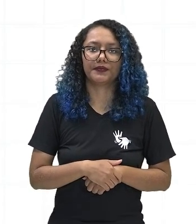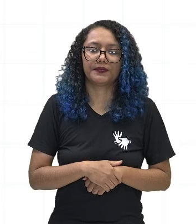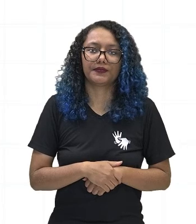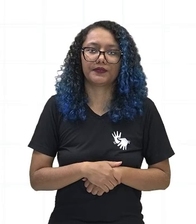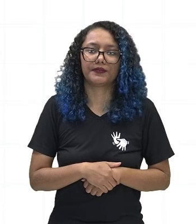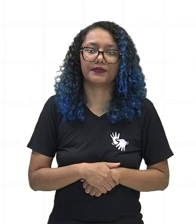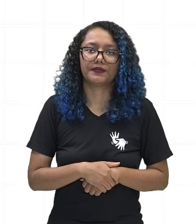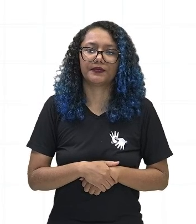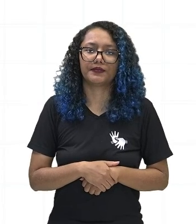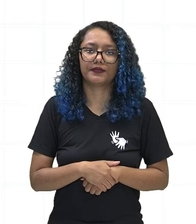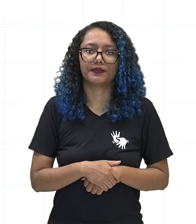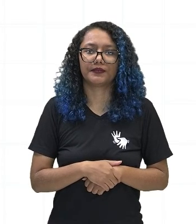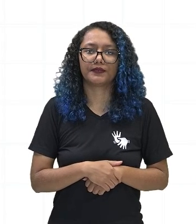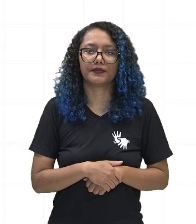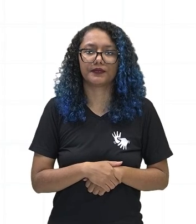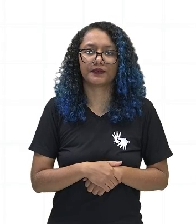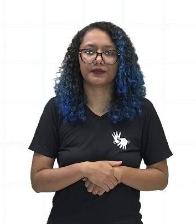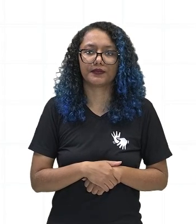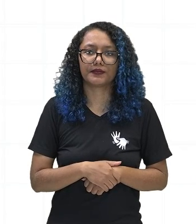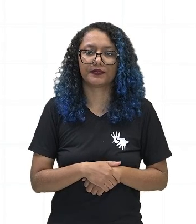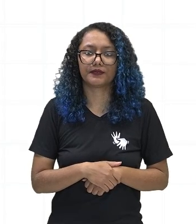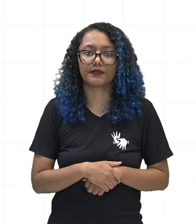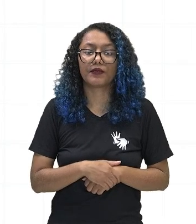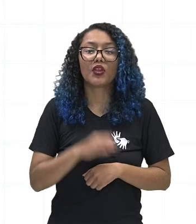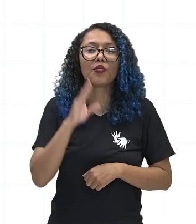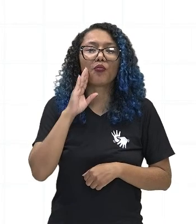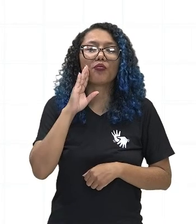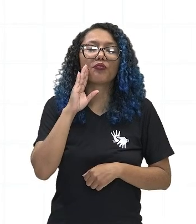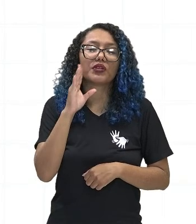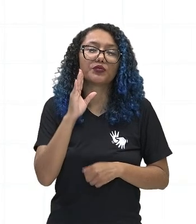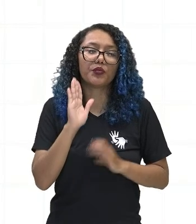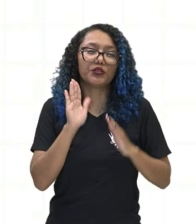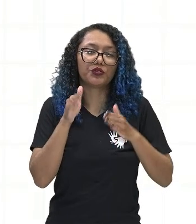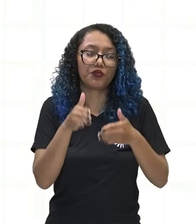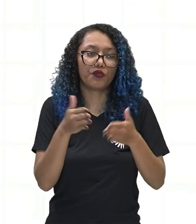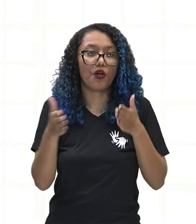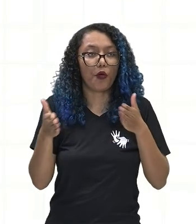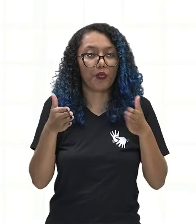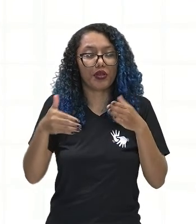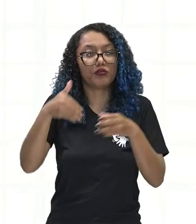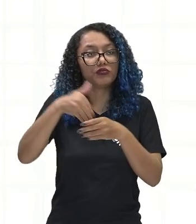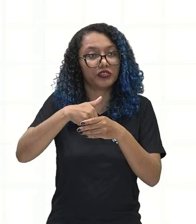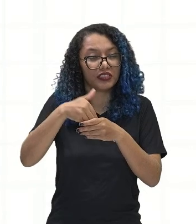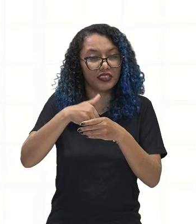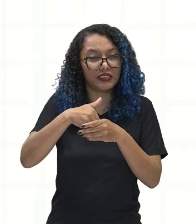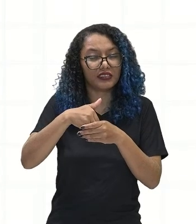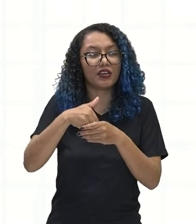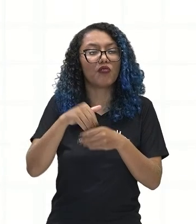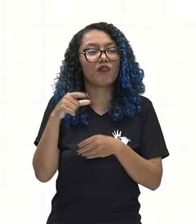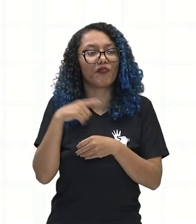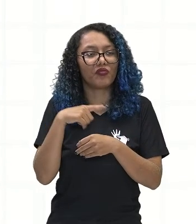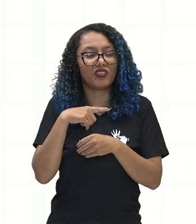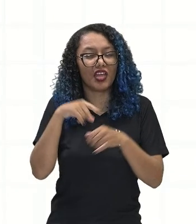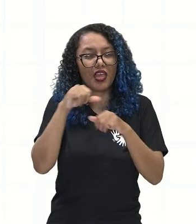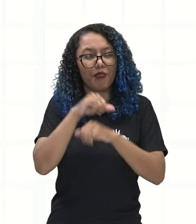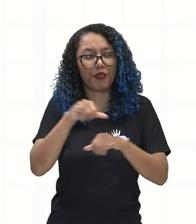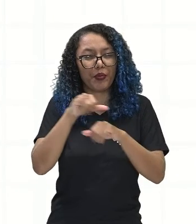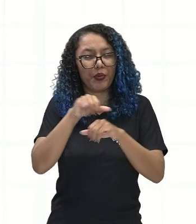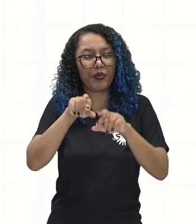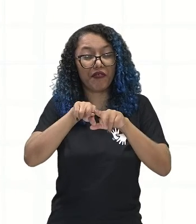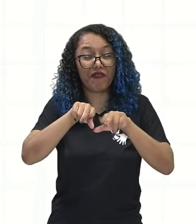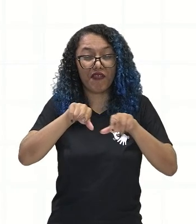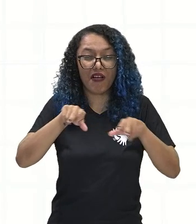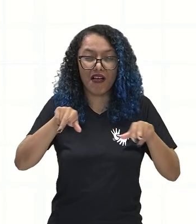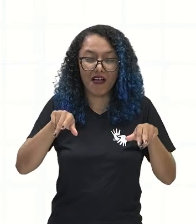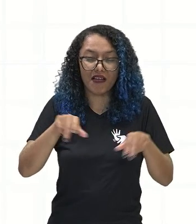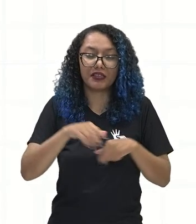eleitoral, né, elas são realizadas exclusivamente para as eleições. Então, vamos ter eleições, você vai ter a oportunidade de ver muitas delas, né? Então,